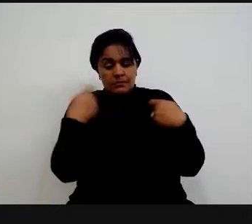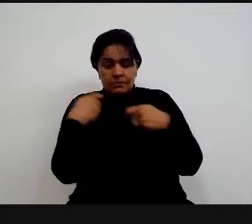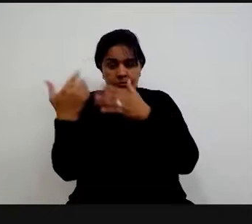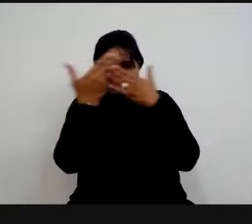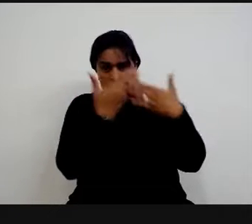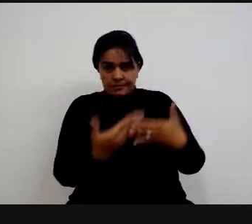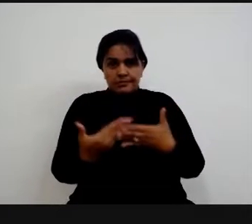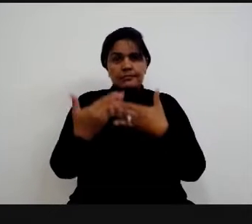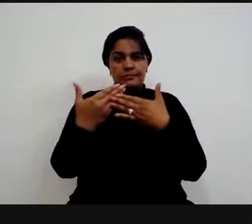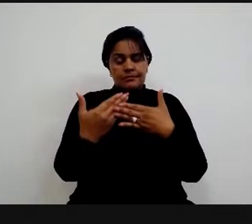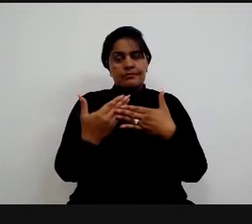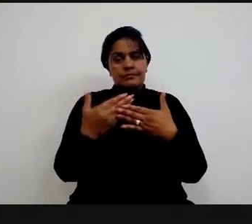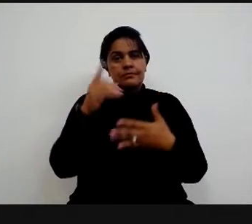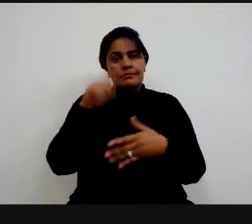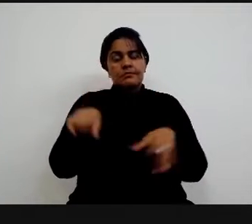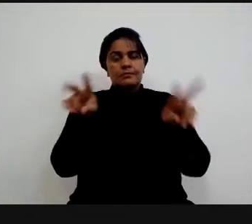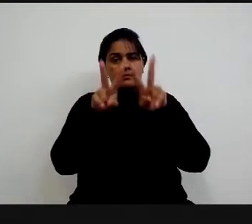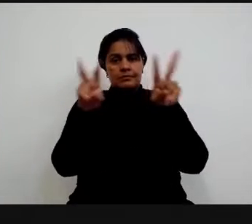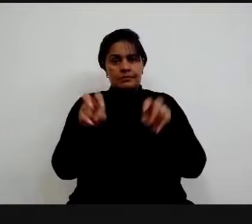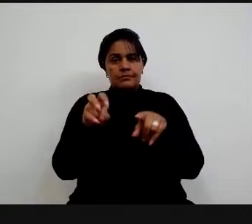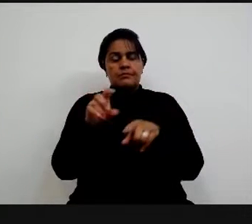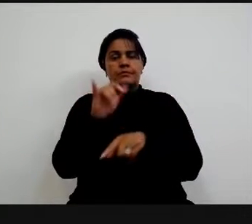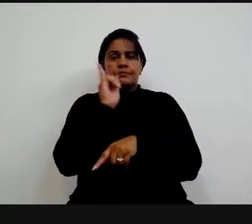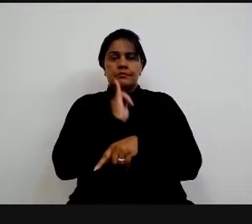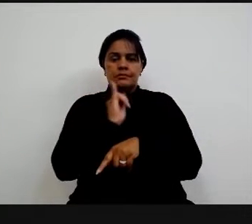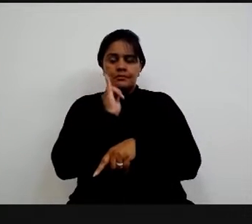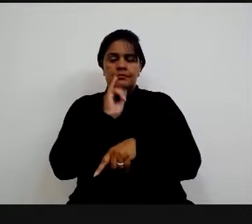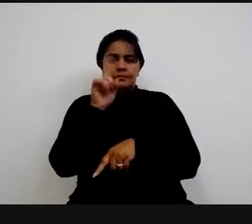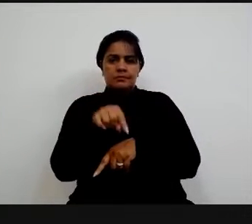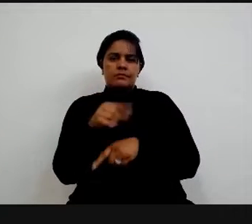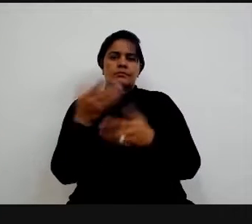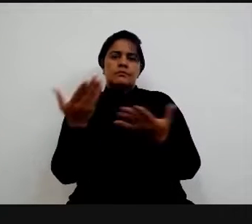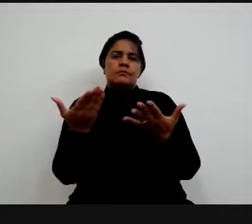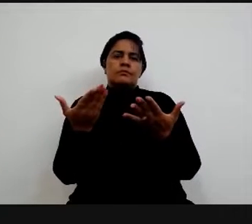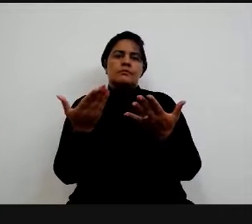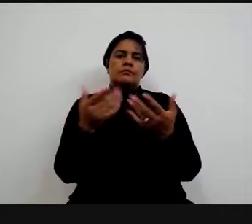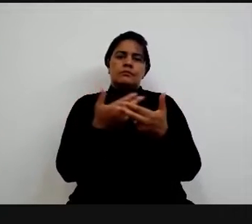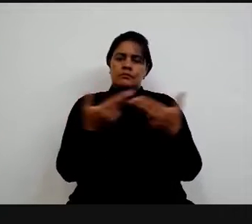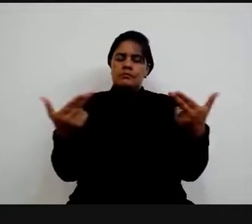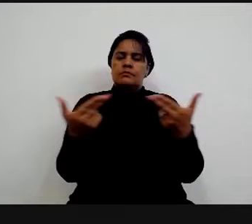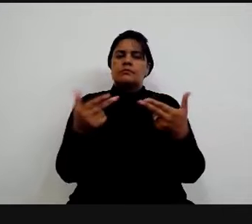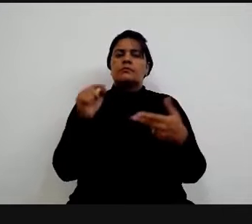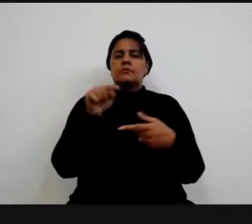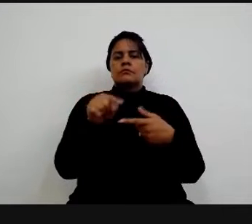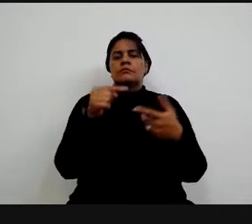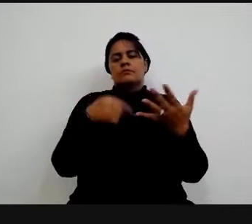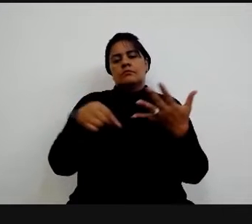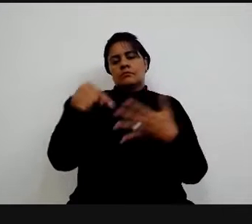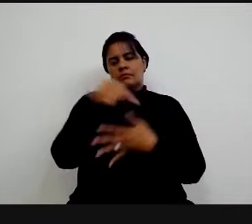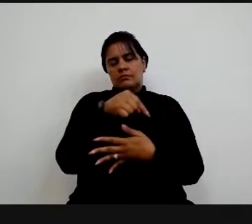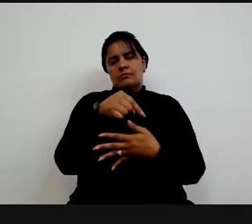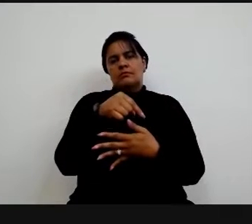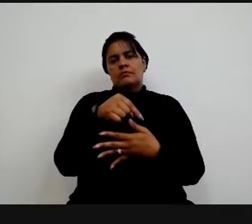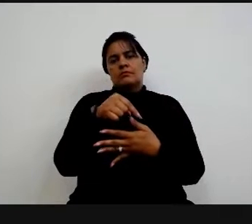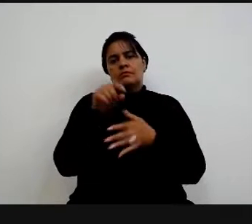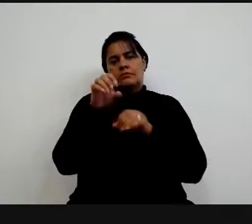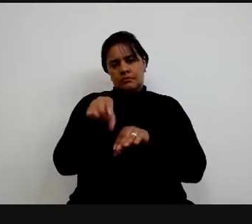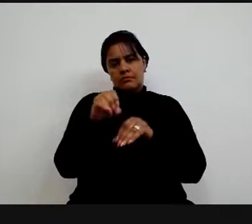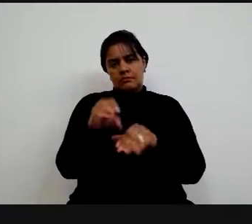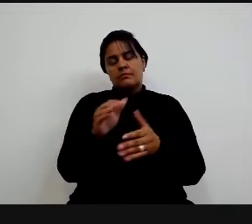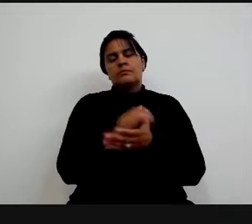áreas, há questionamentos, né, em relação às ações educacionais.